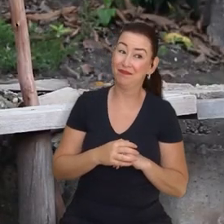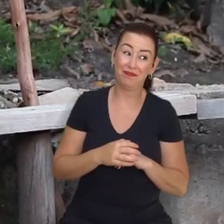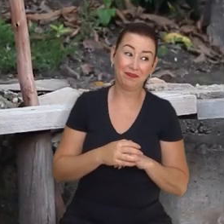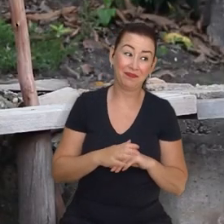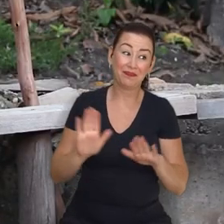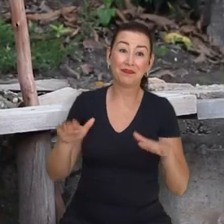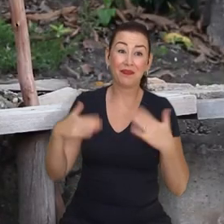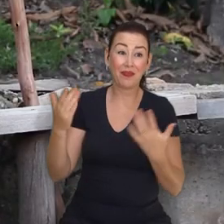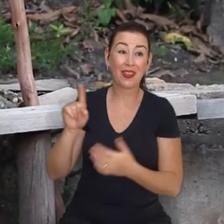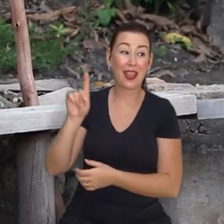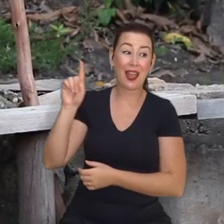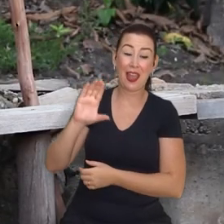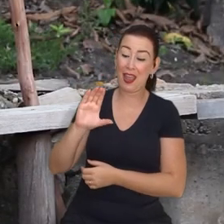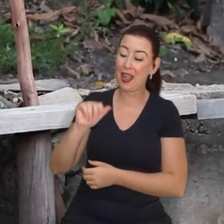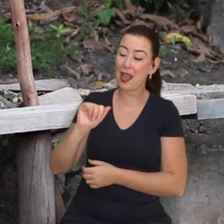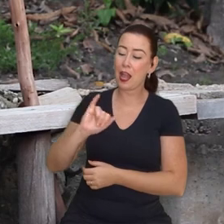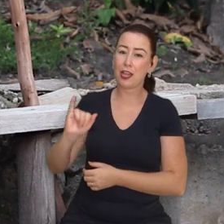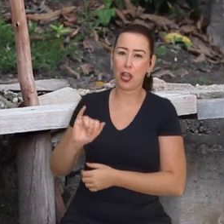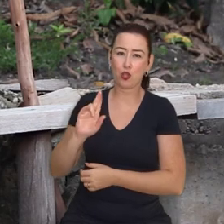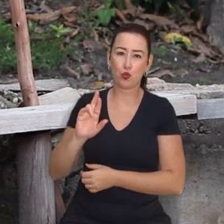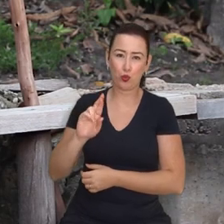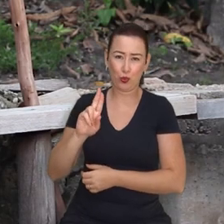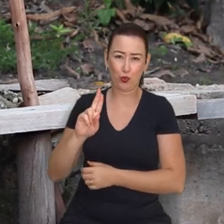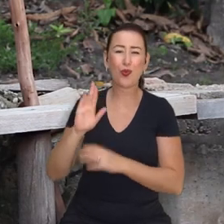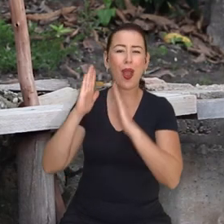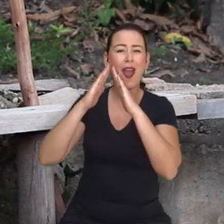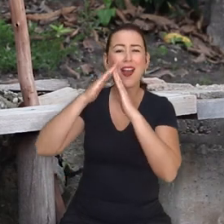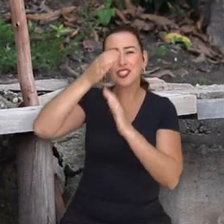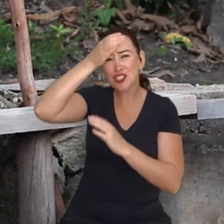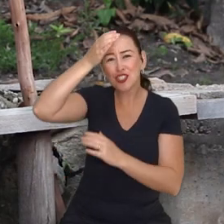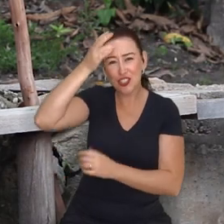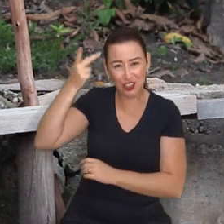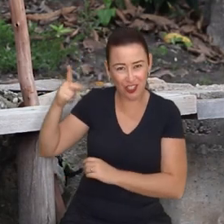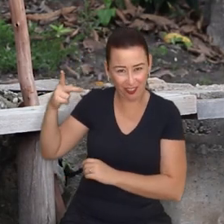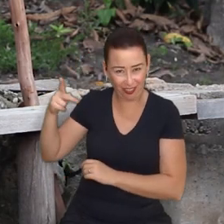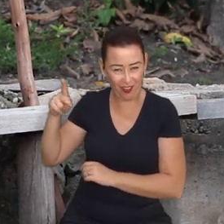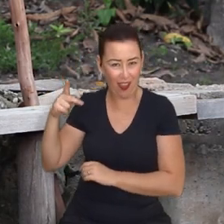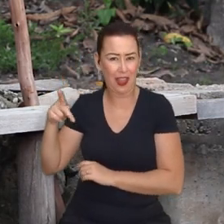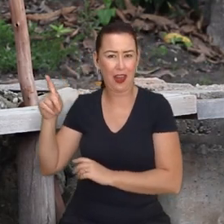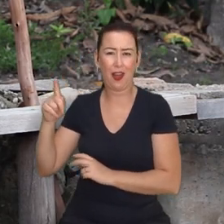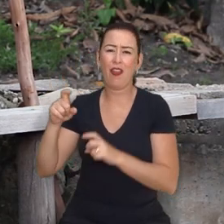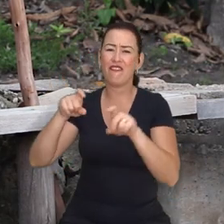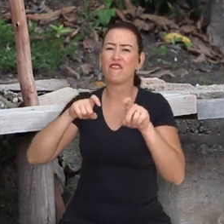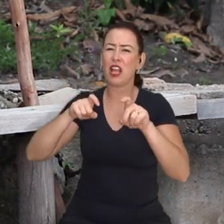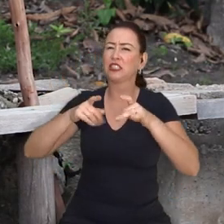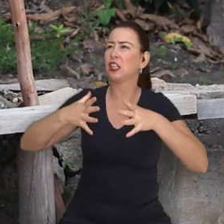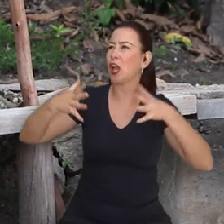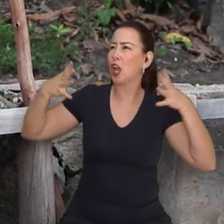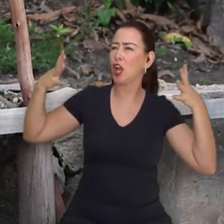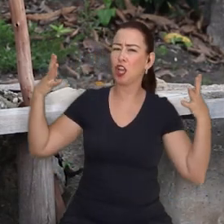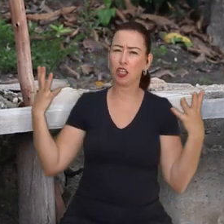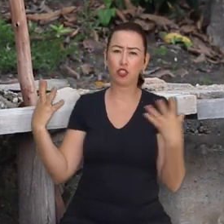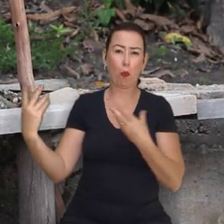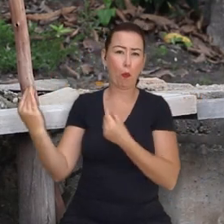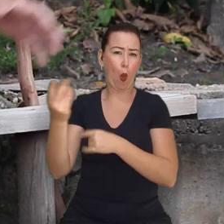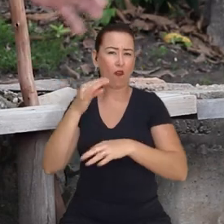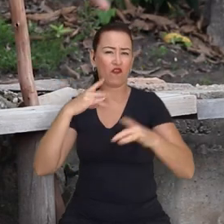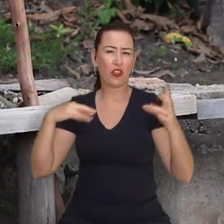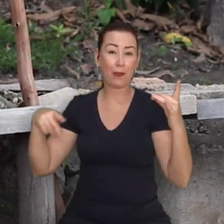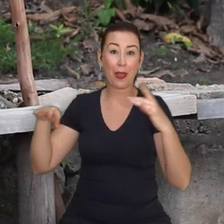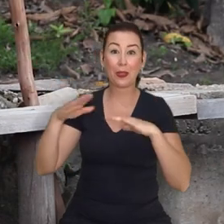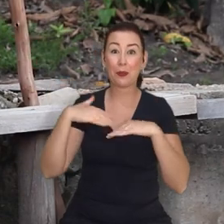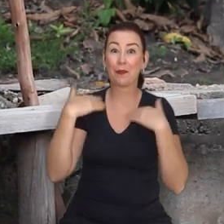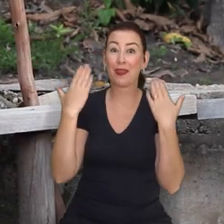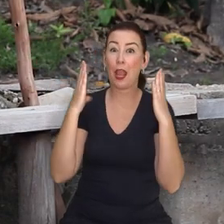Conjuru, na casa da minha tia, a fazendeirona forte, e era aquele movimento de gente,